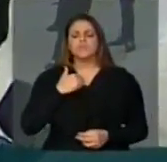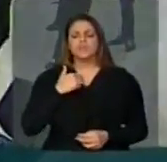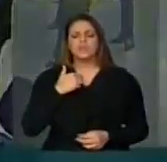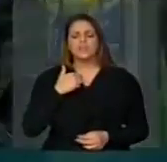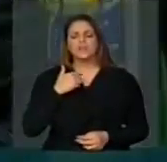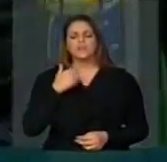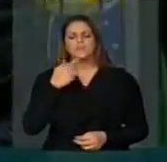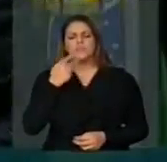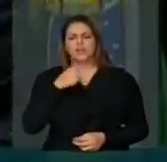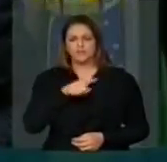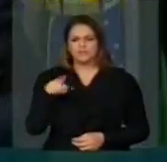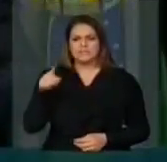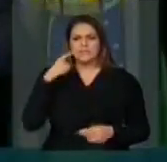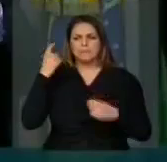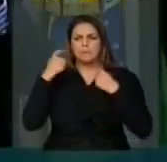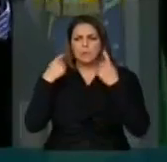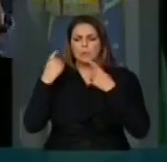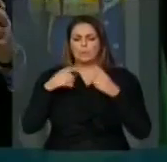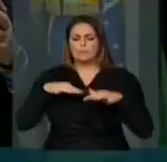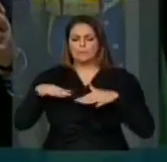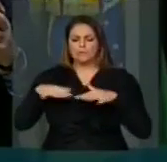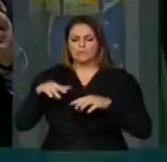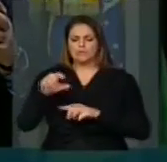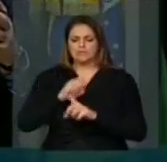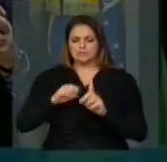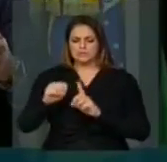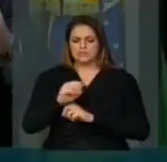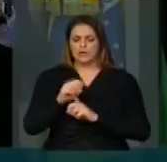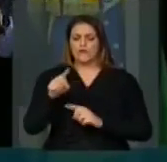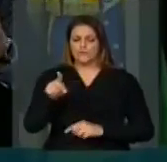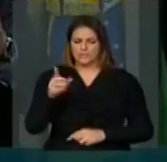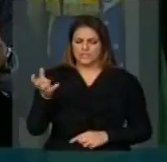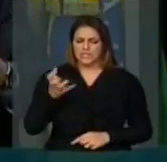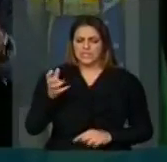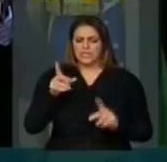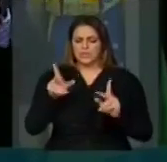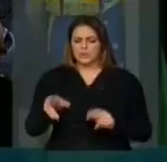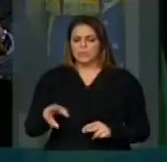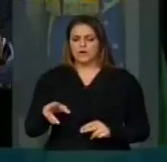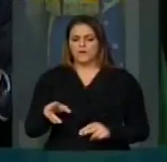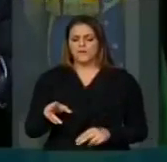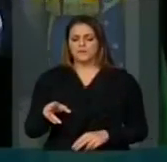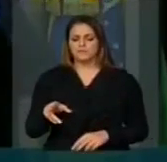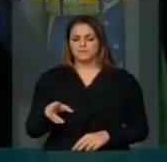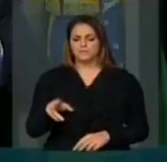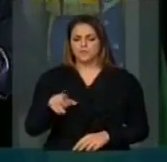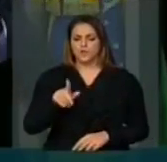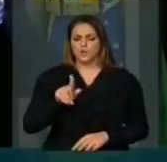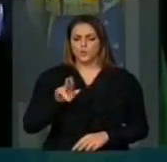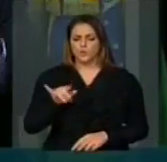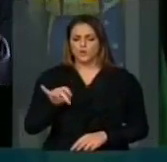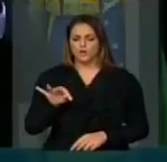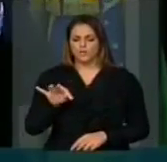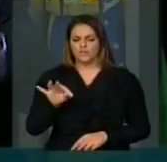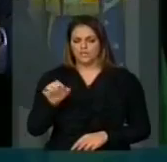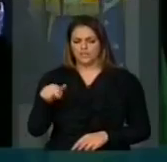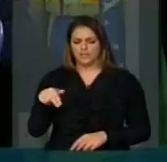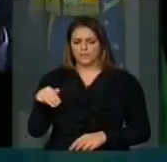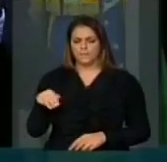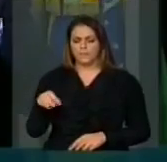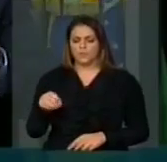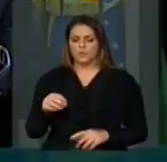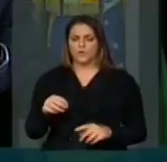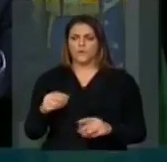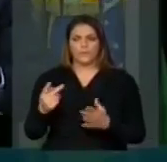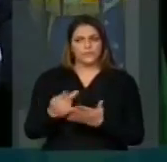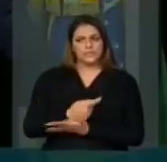movimentos sociais. Vocês querem Guantánamo? Guantánamo é o resultado de uma legislação que veio depois de 11